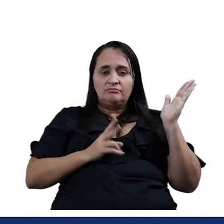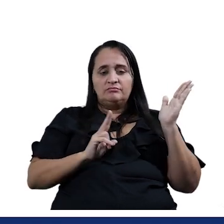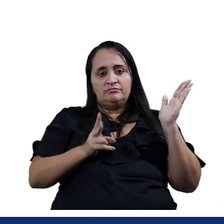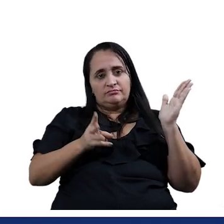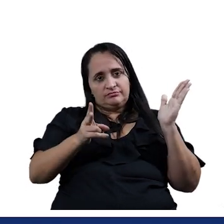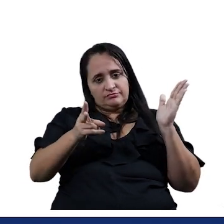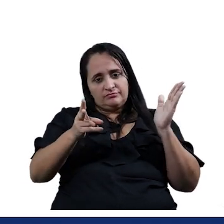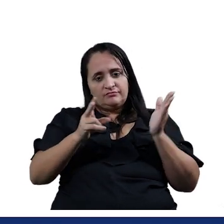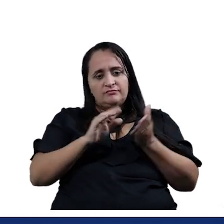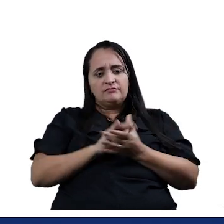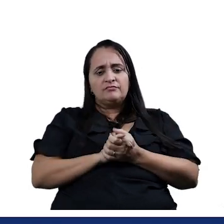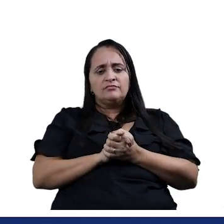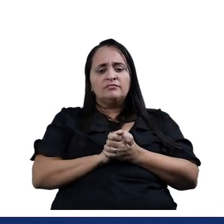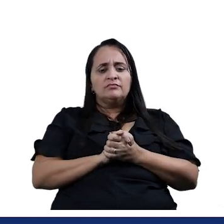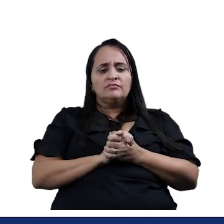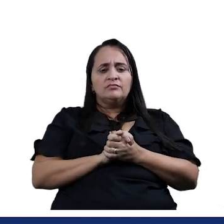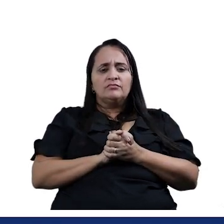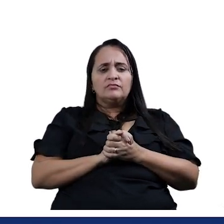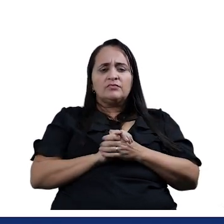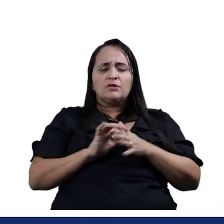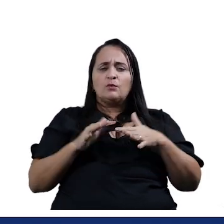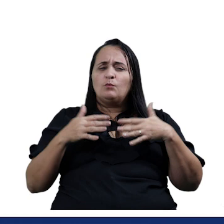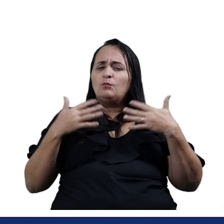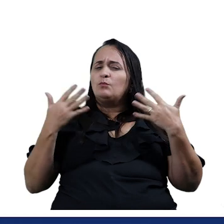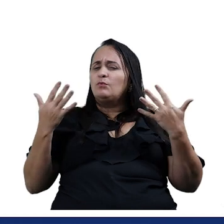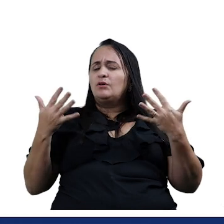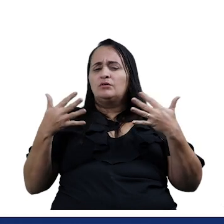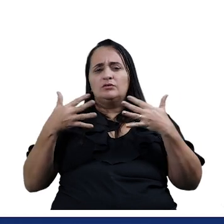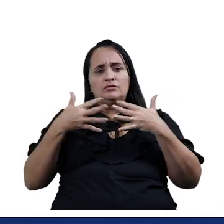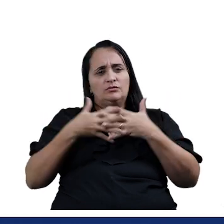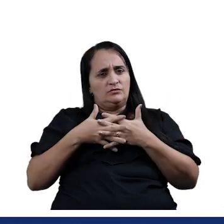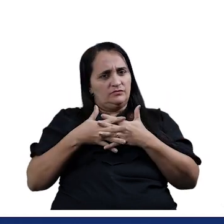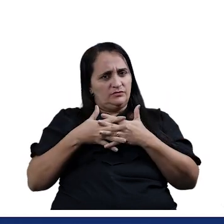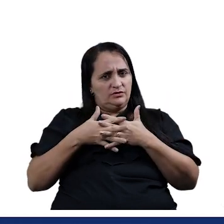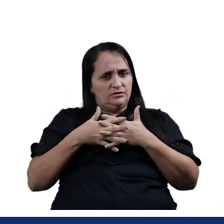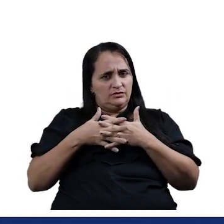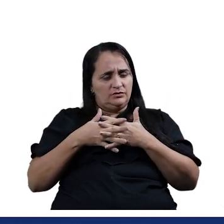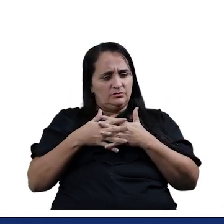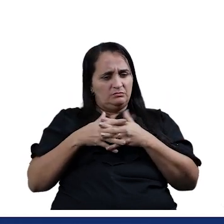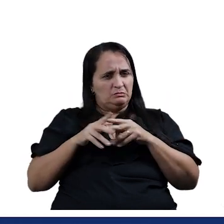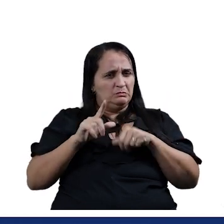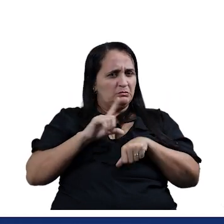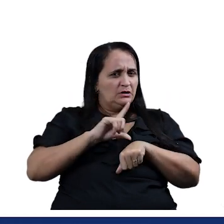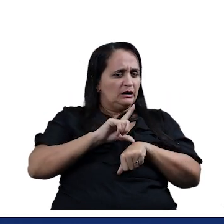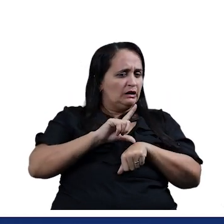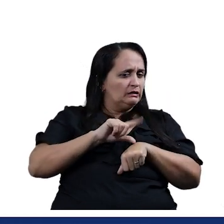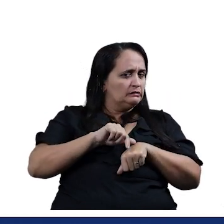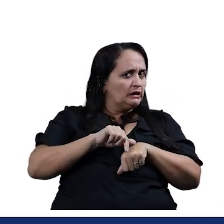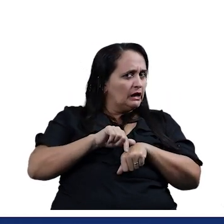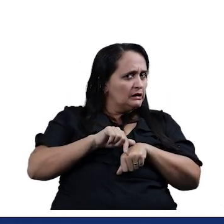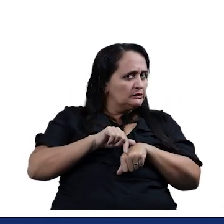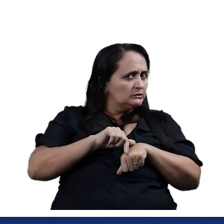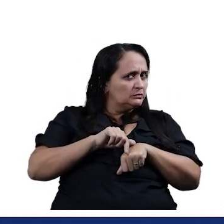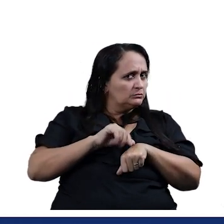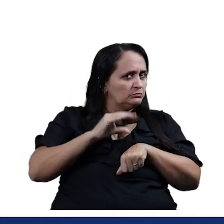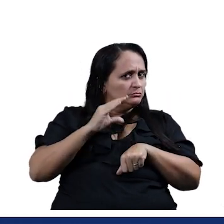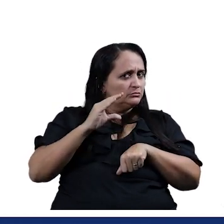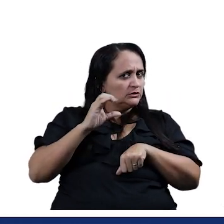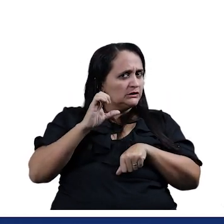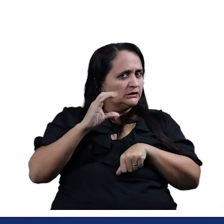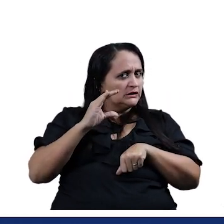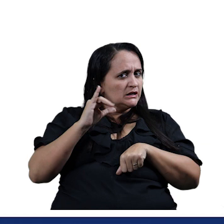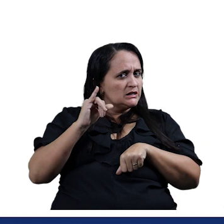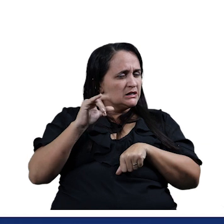vai dar continuidade. Qual era o conflito? O atraso de Dona